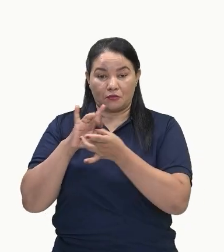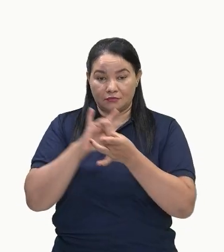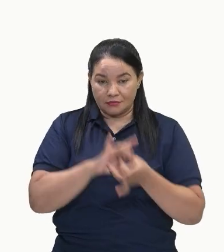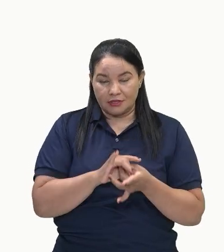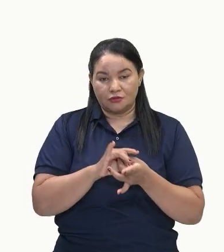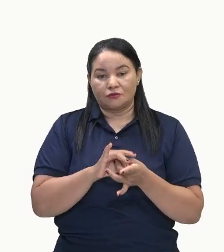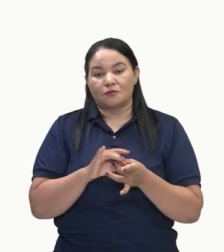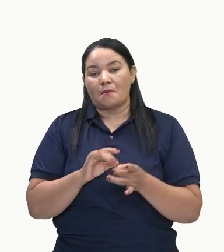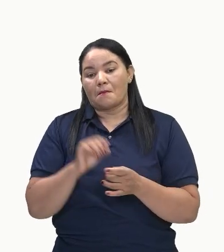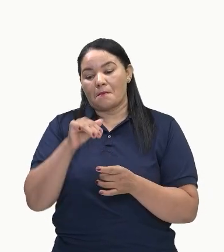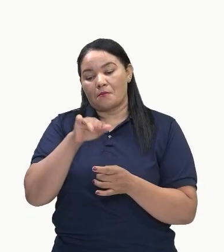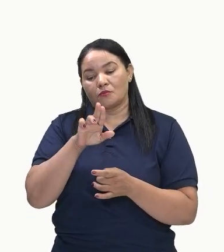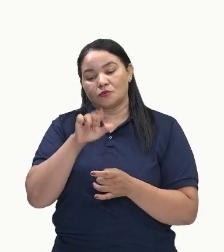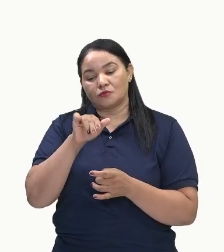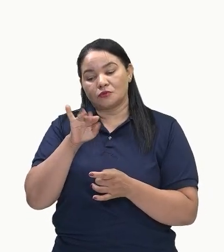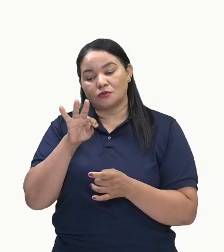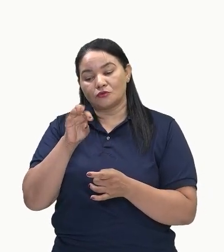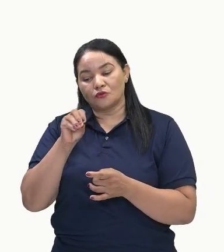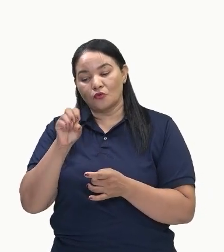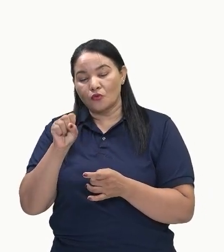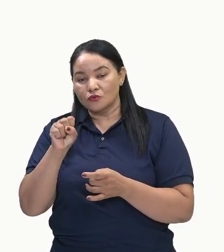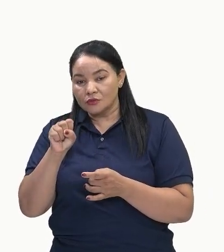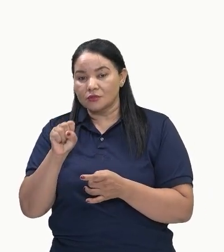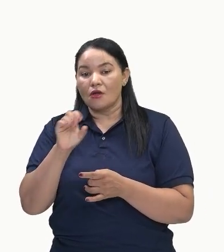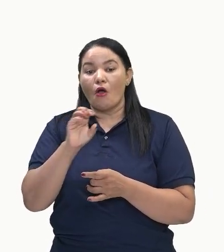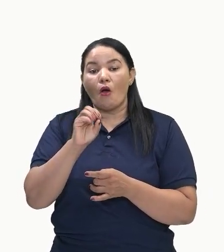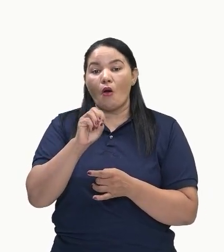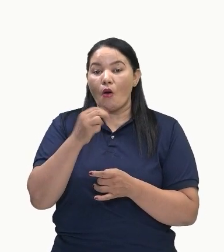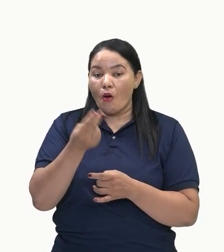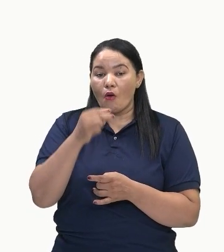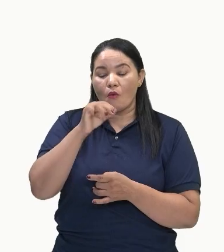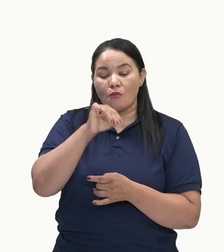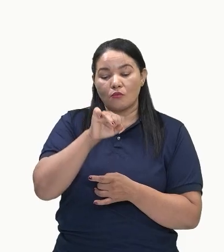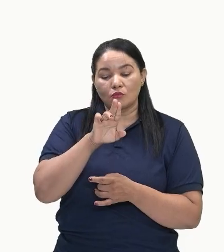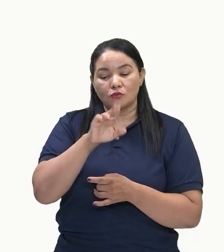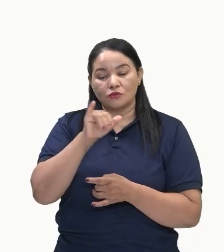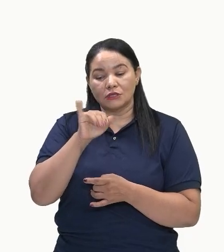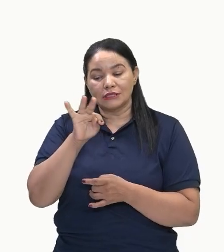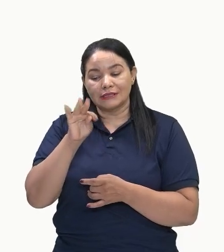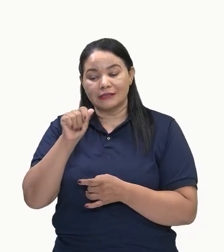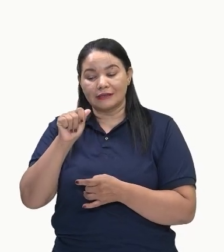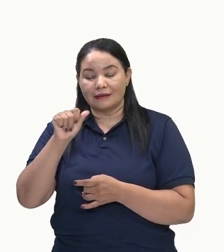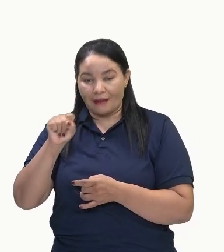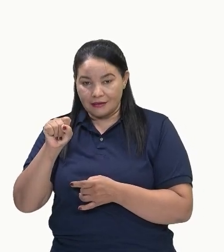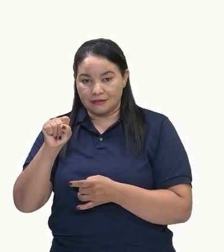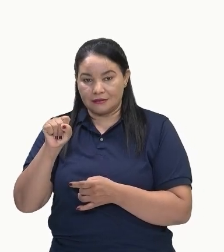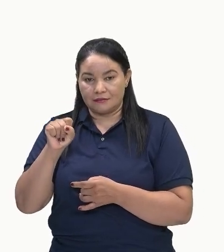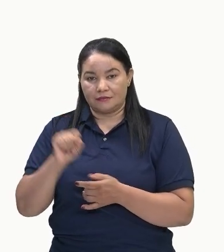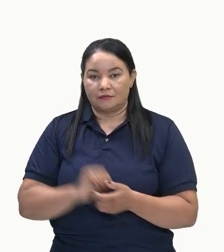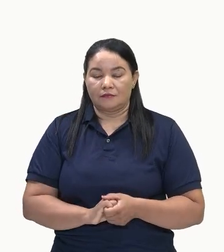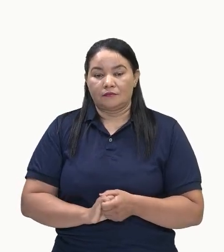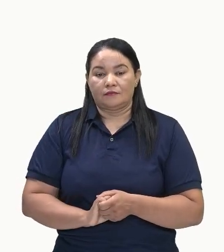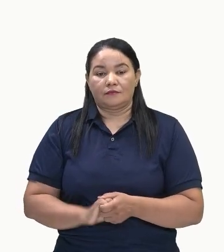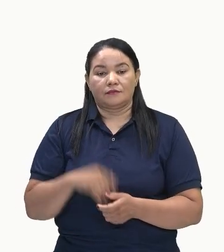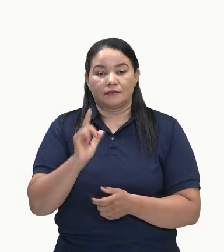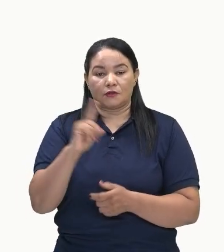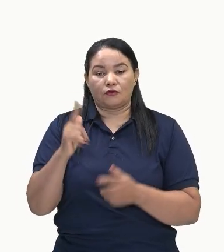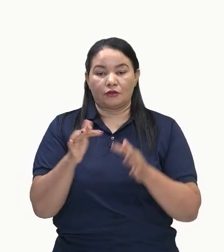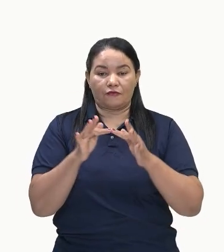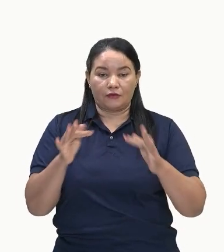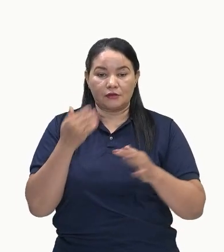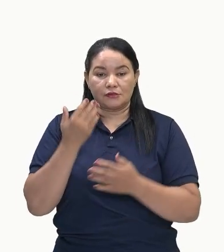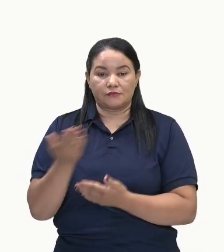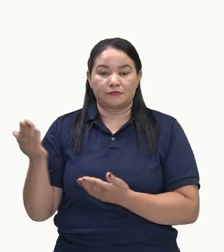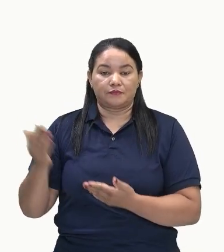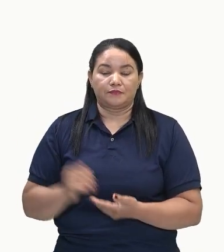ó, muitos amigos. She has many friends. Ela tem muitos amigos. There are many books on the shelf. Há